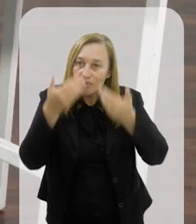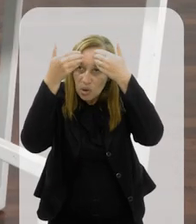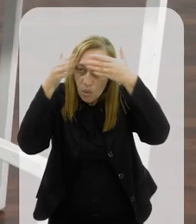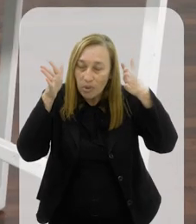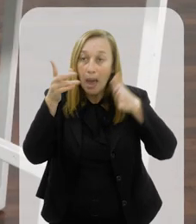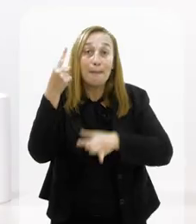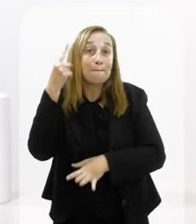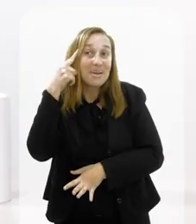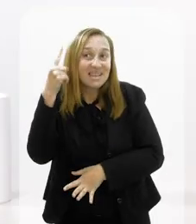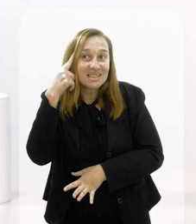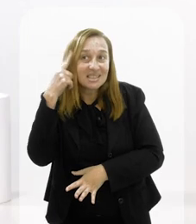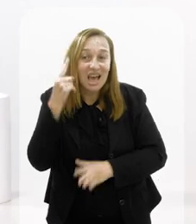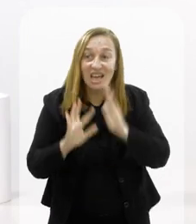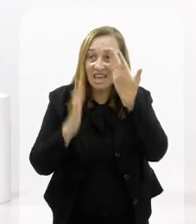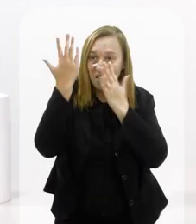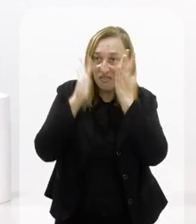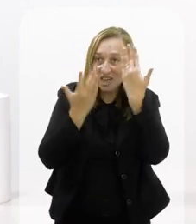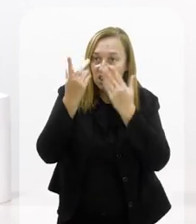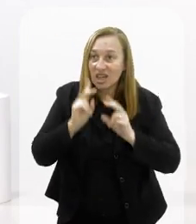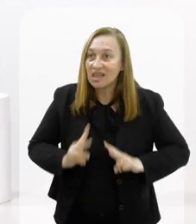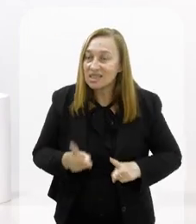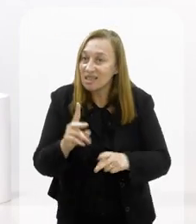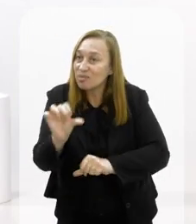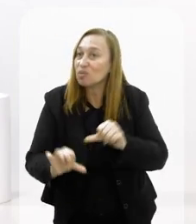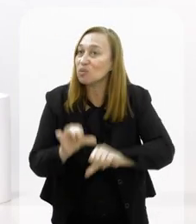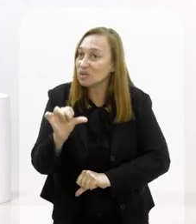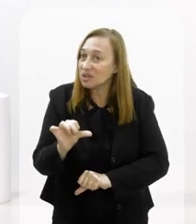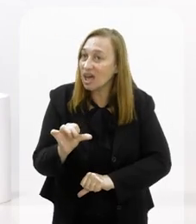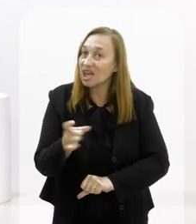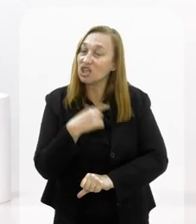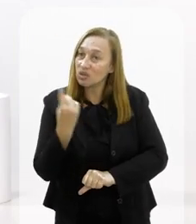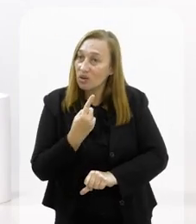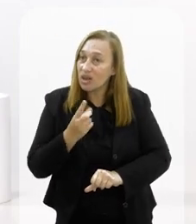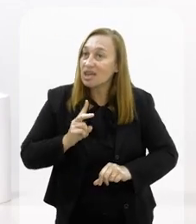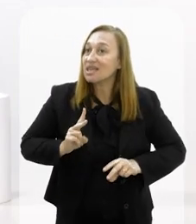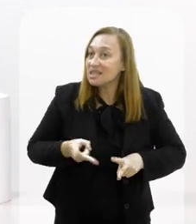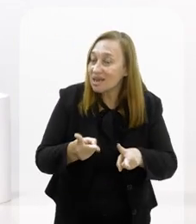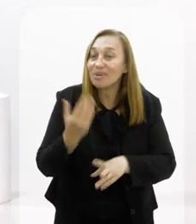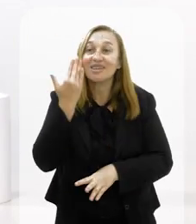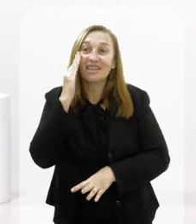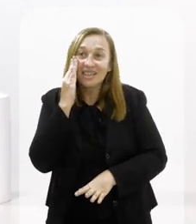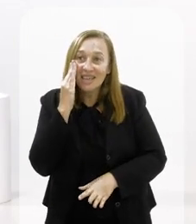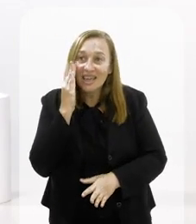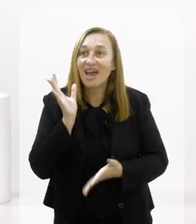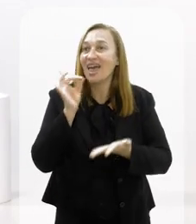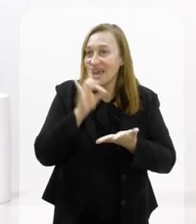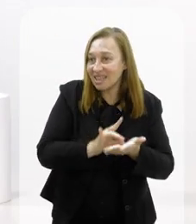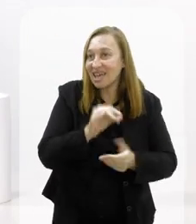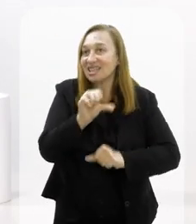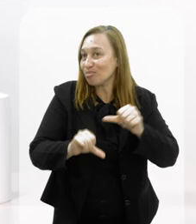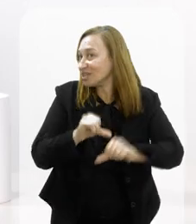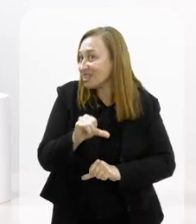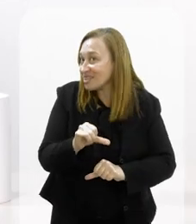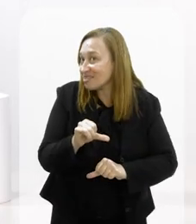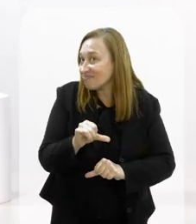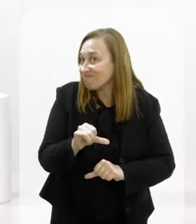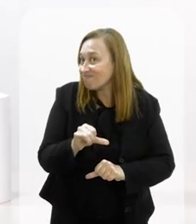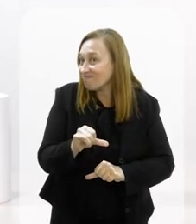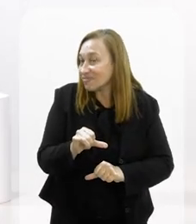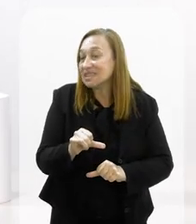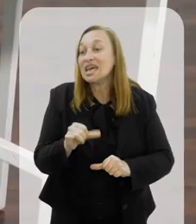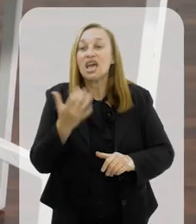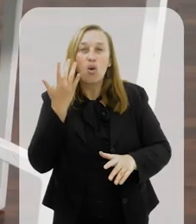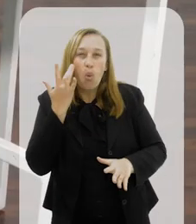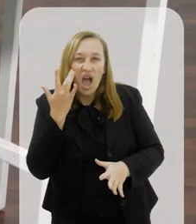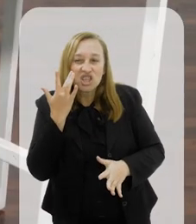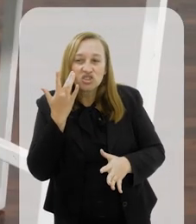cabeça aberta e pensar que a festa vai sempre mudar e a gente tem sempre que entend a relevância dessas mudanças acho que